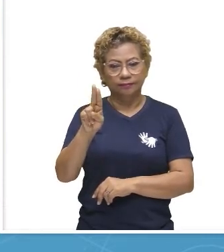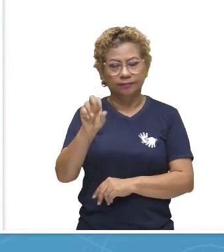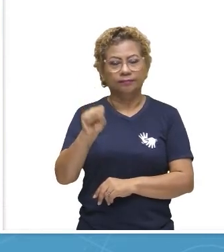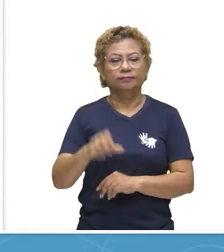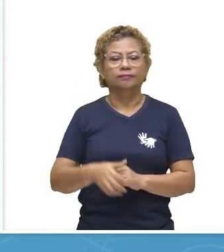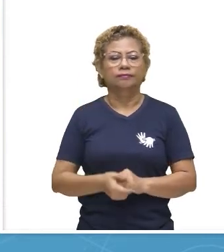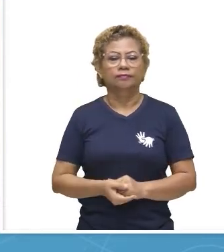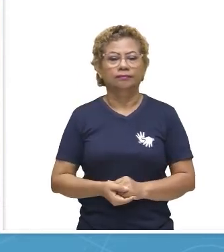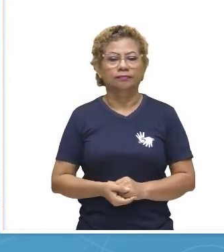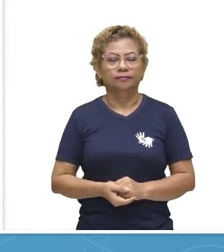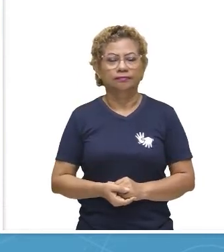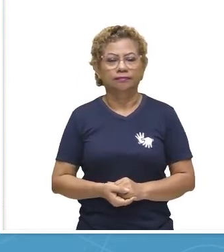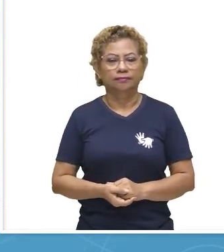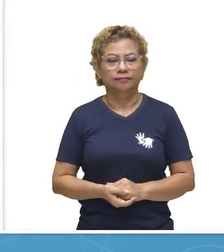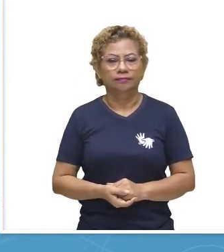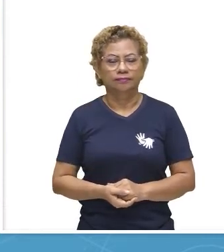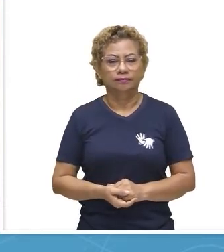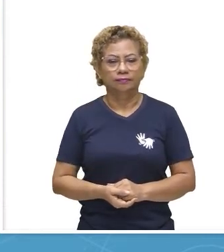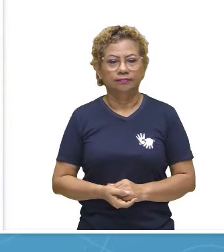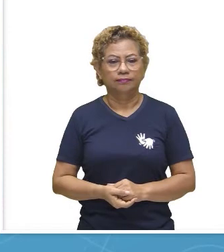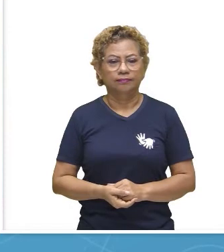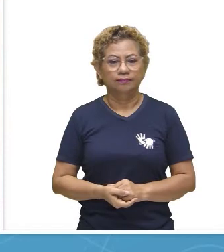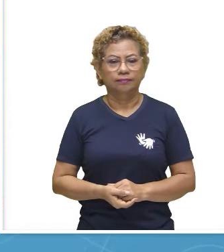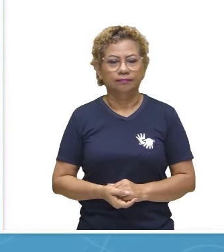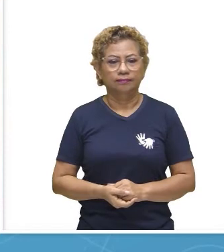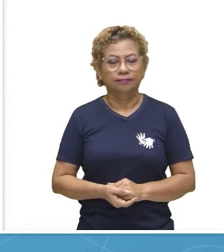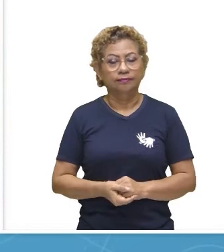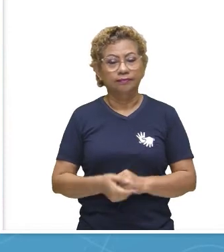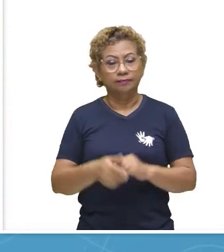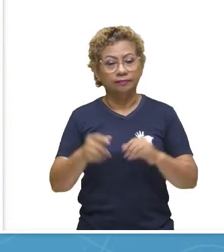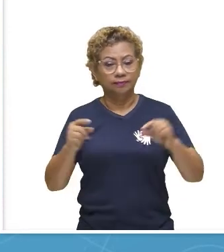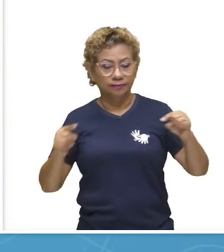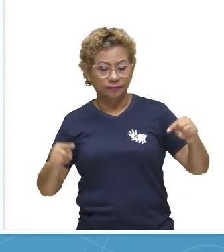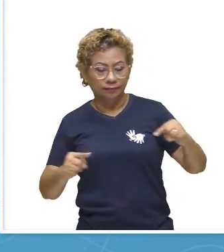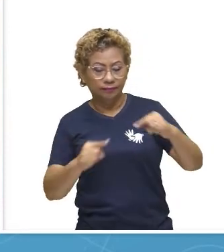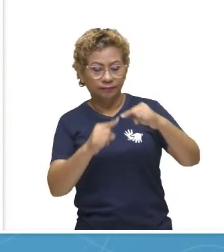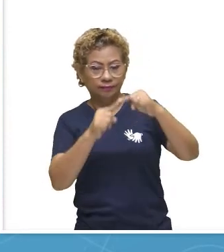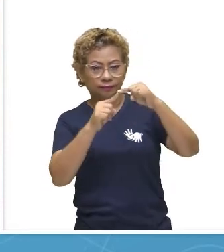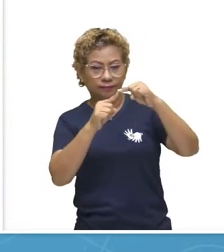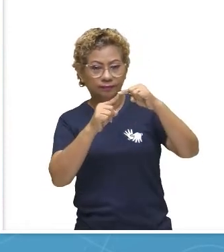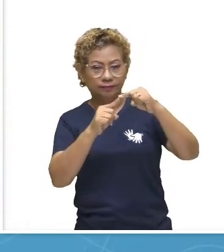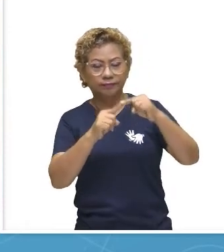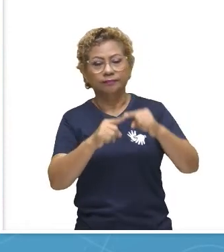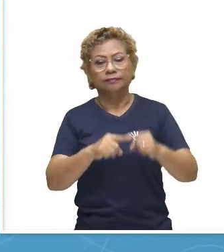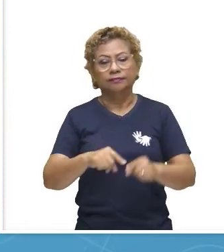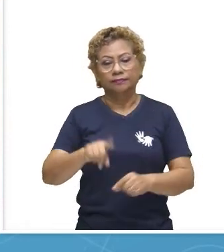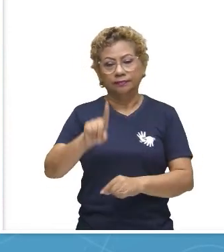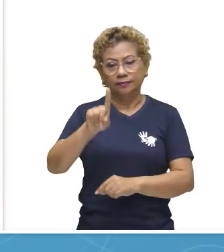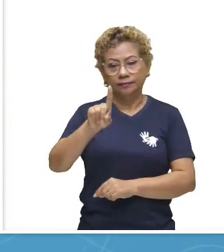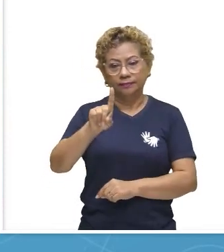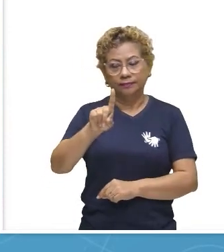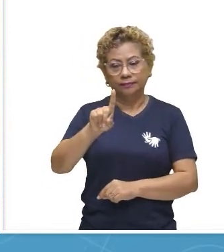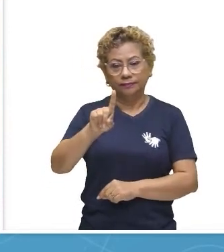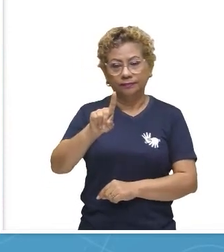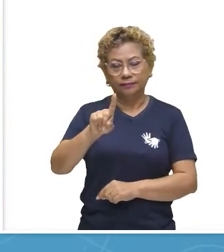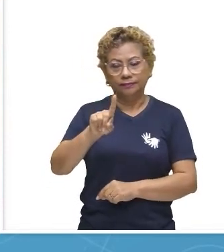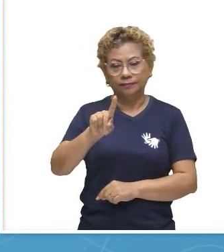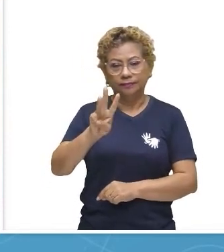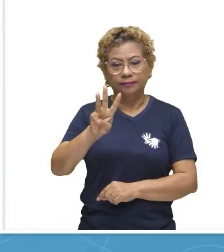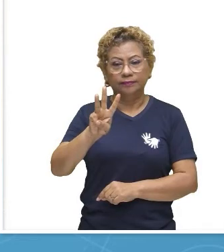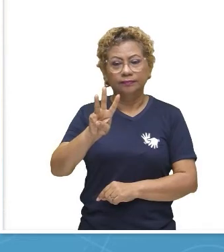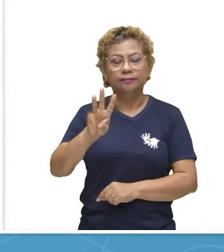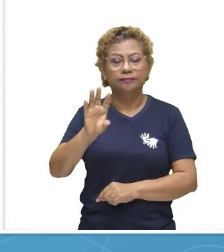agora esse daqui vai precisar medir 130, né? Para poder dar 180 aí a soma. E